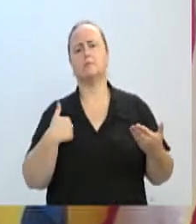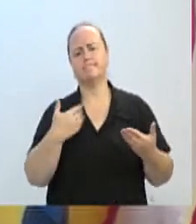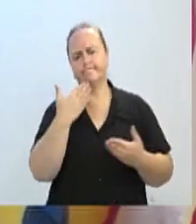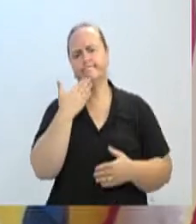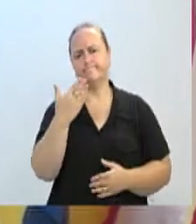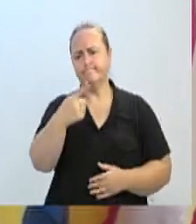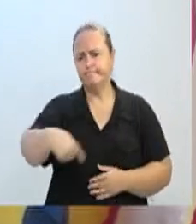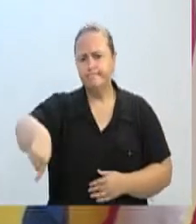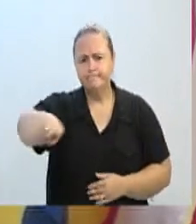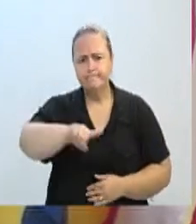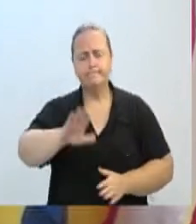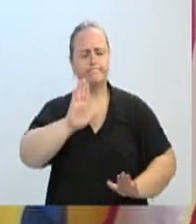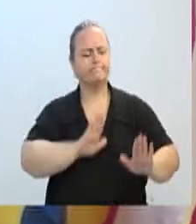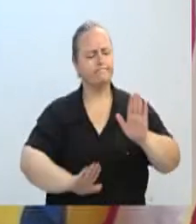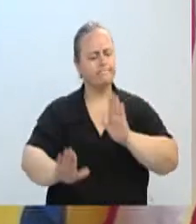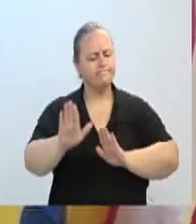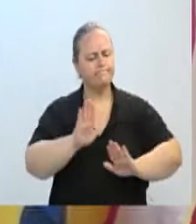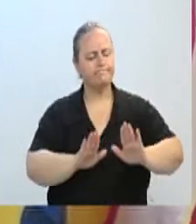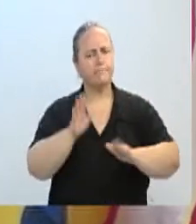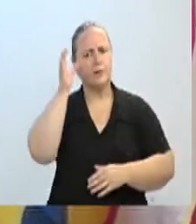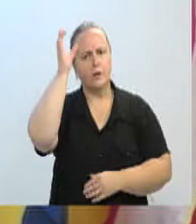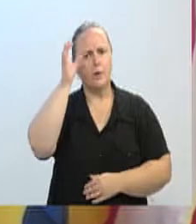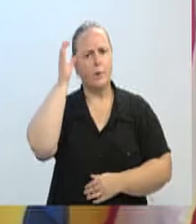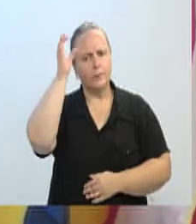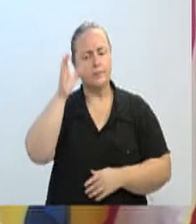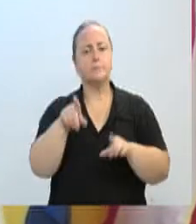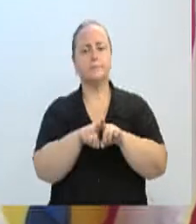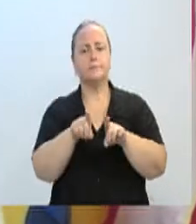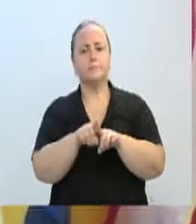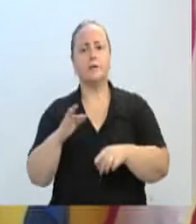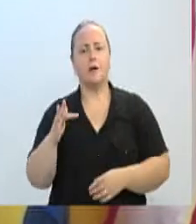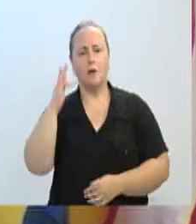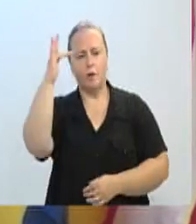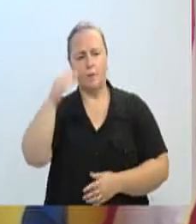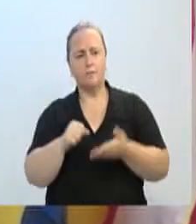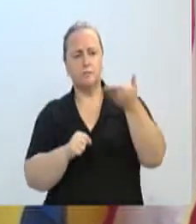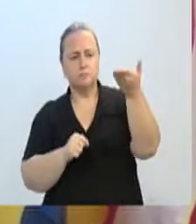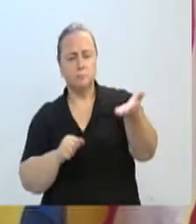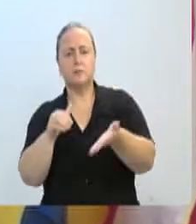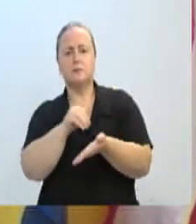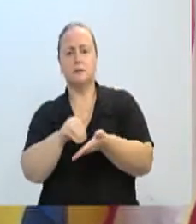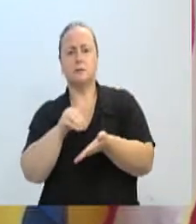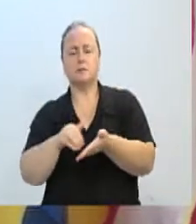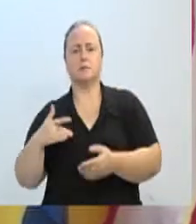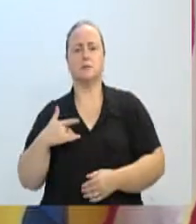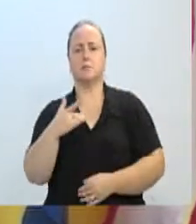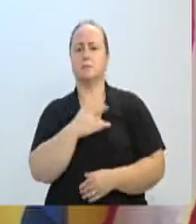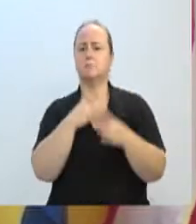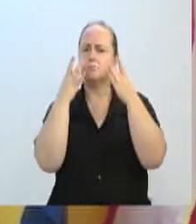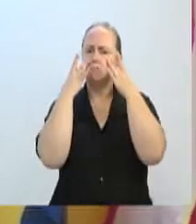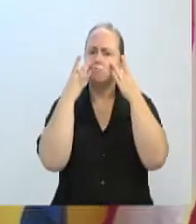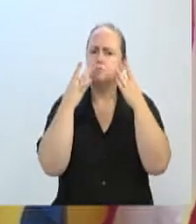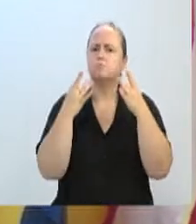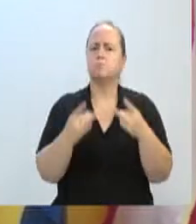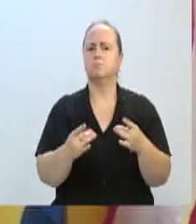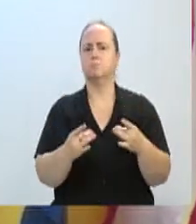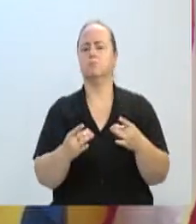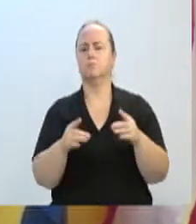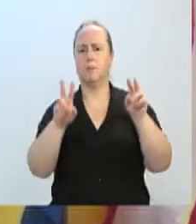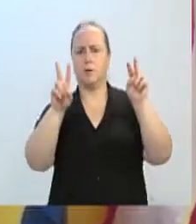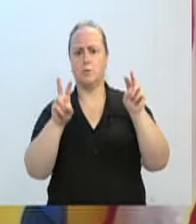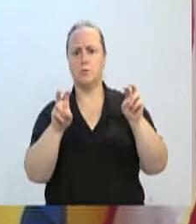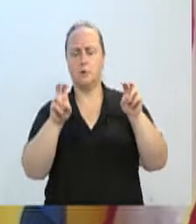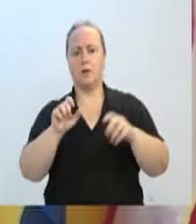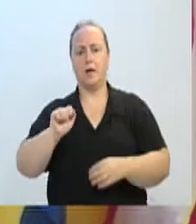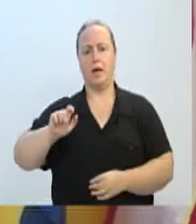cuidado e tome agora, como secretário, futuro secretário de saúde, olhe com carinho para essa situação dos nossos AGs e dos nossos